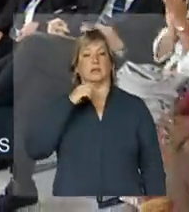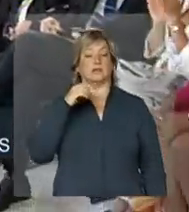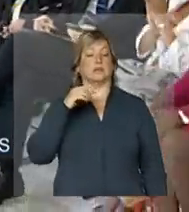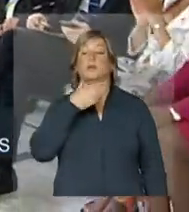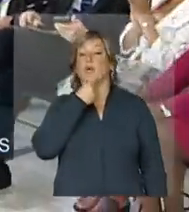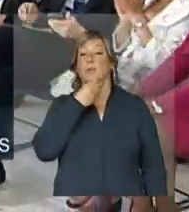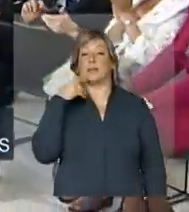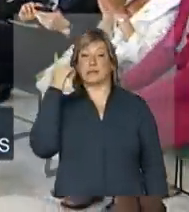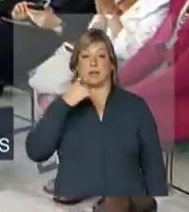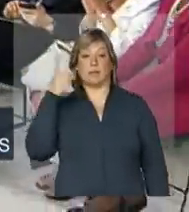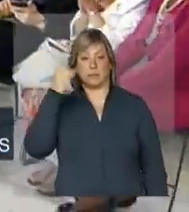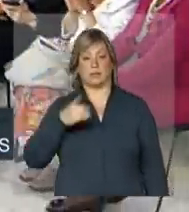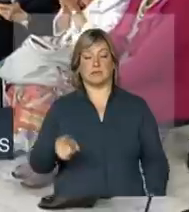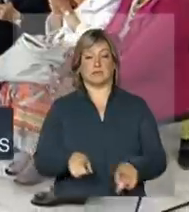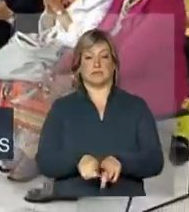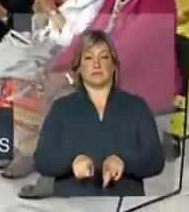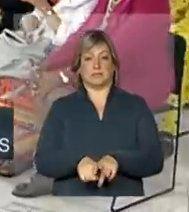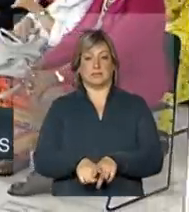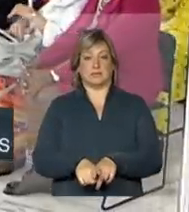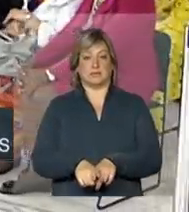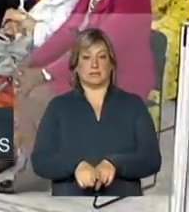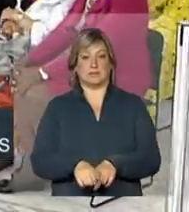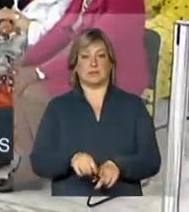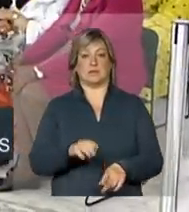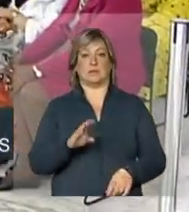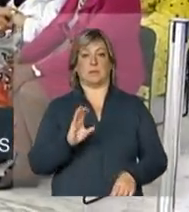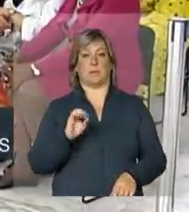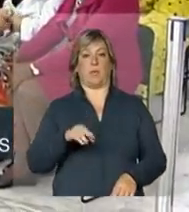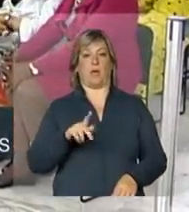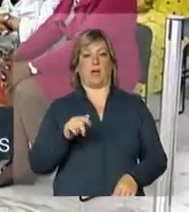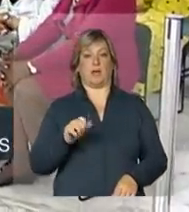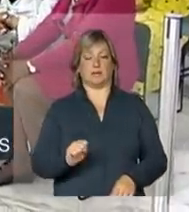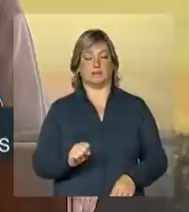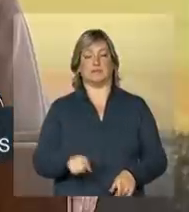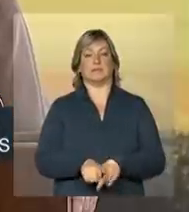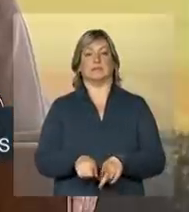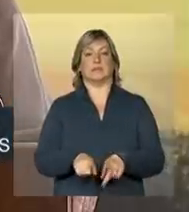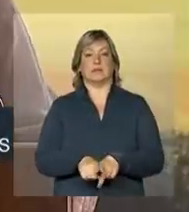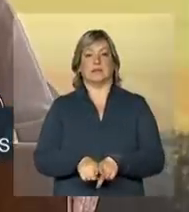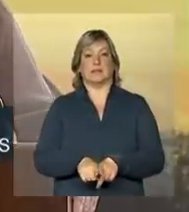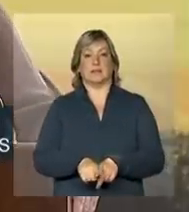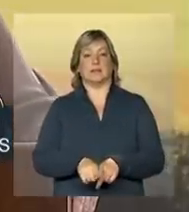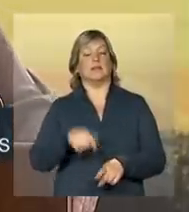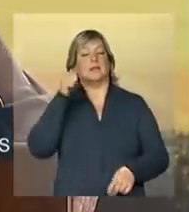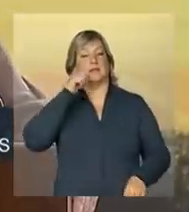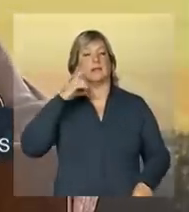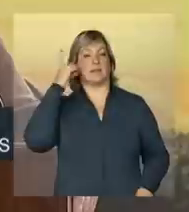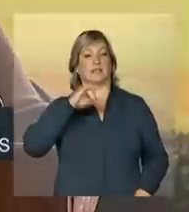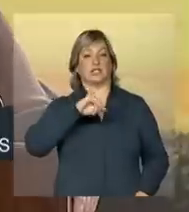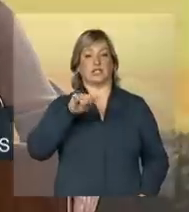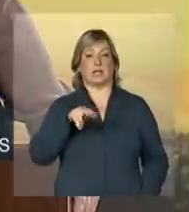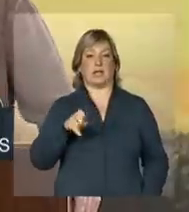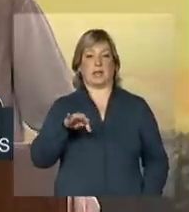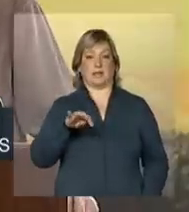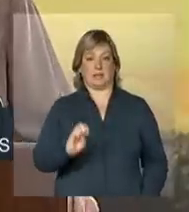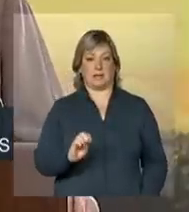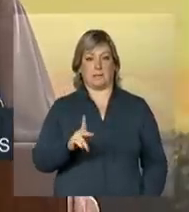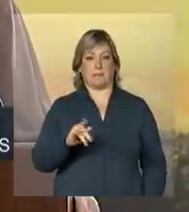o nosso Deputado Bong gás a nossa deputada Janete